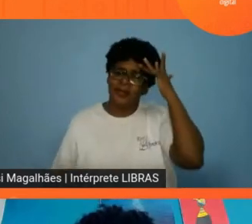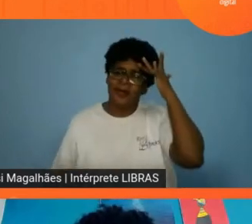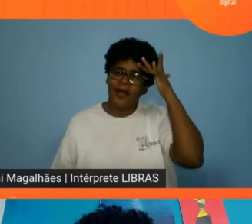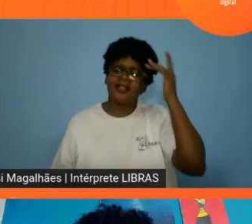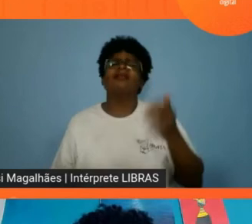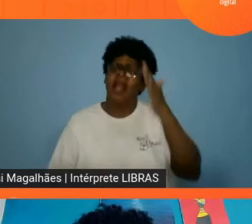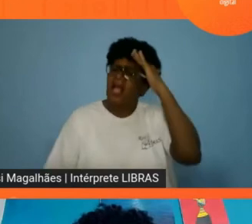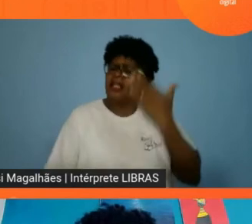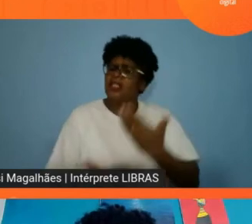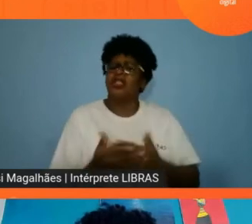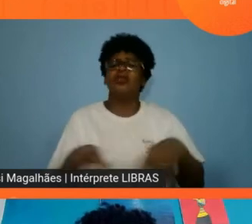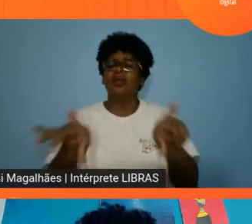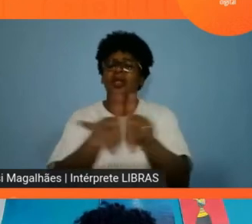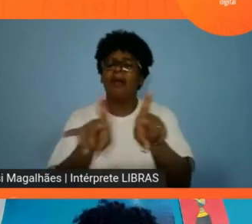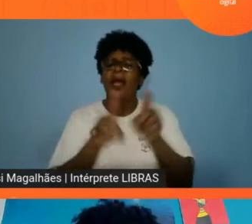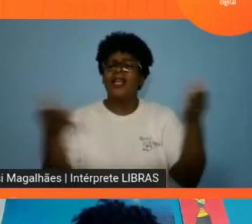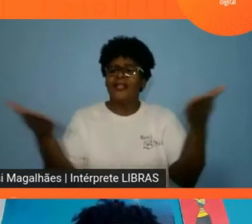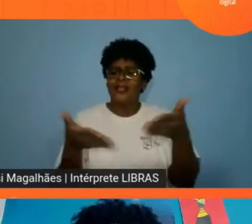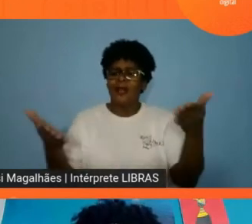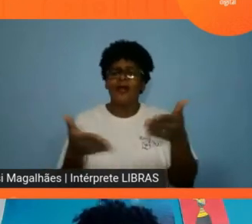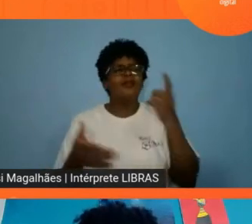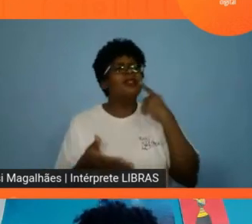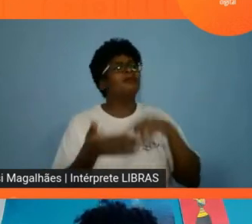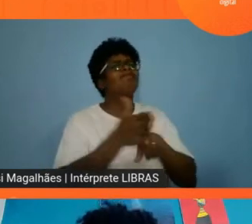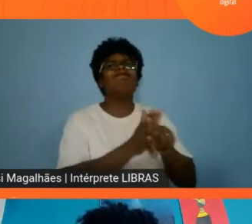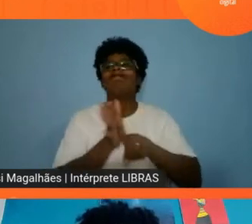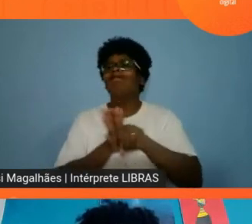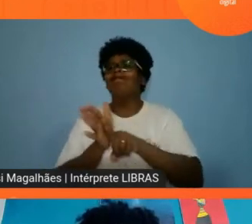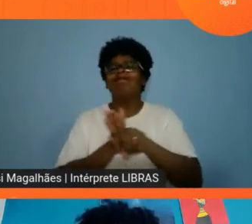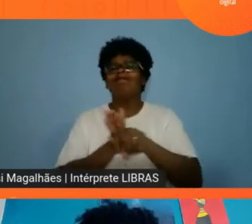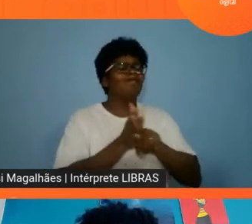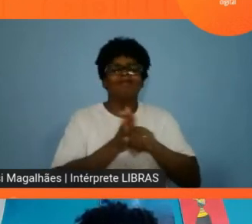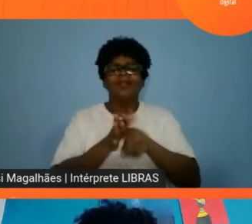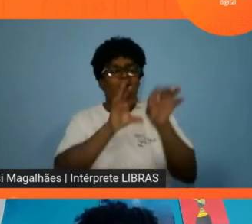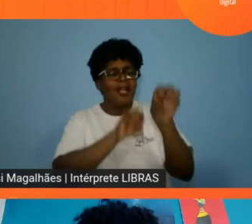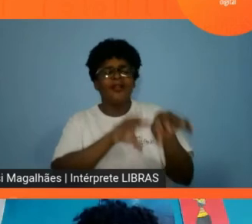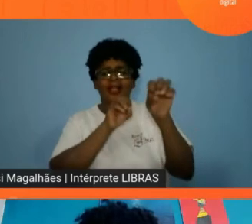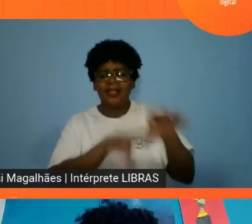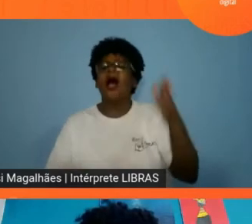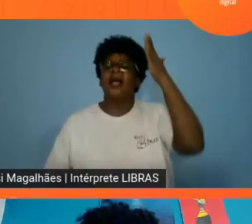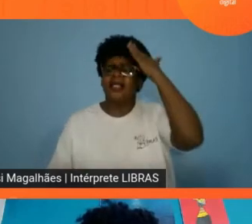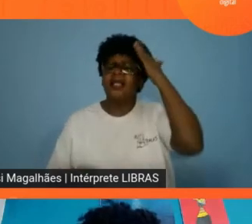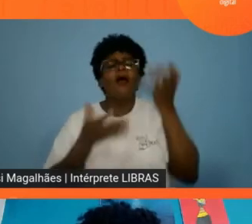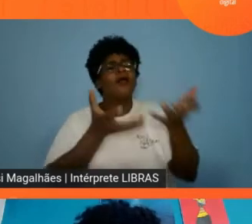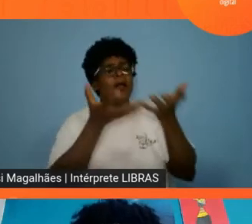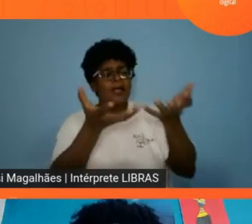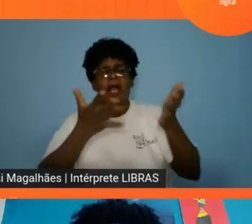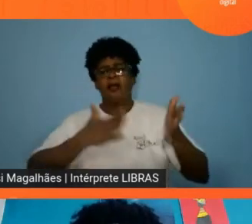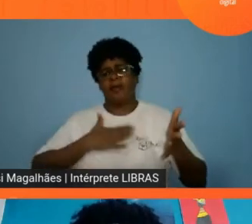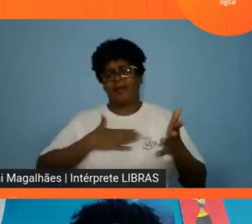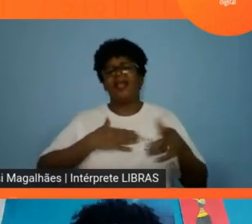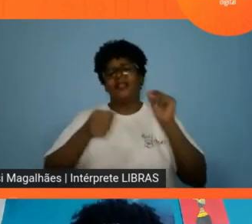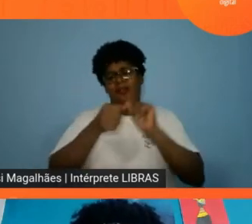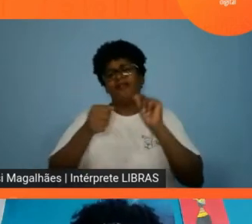Acredito também que hoje eu consigo analisar o que é educação e sei muito bem que aquilo que eu quero para mim, eu faço para as